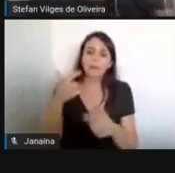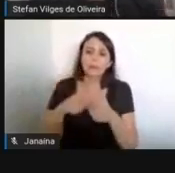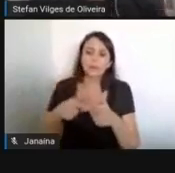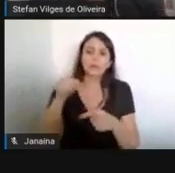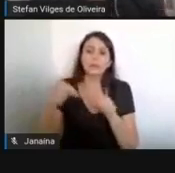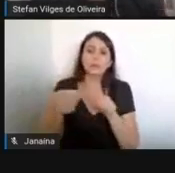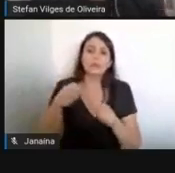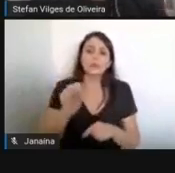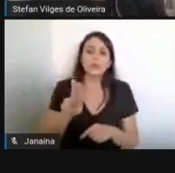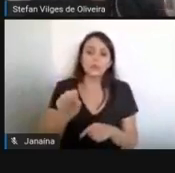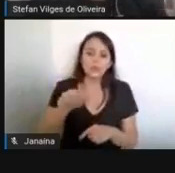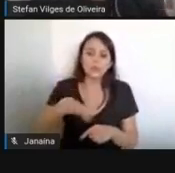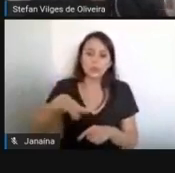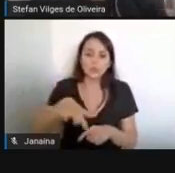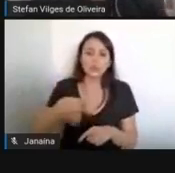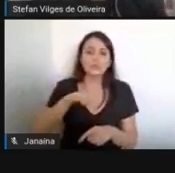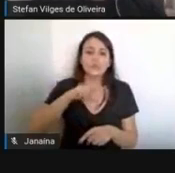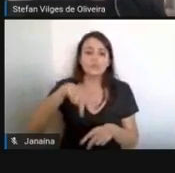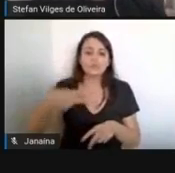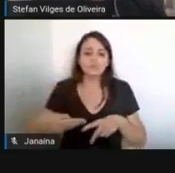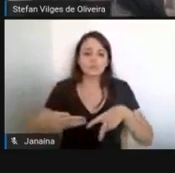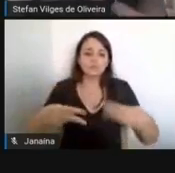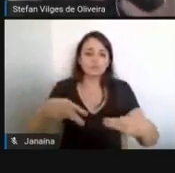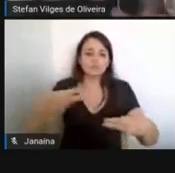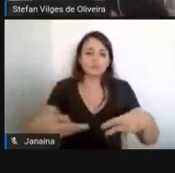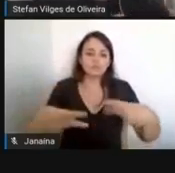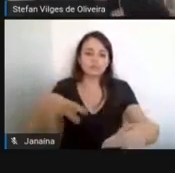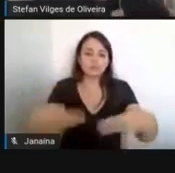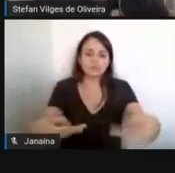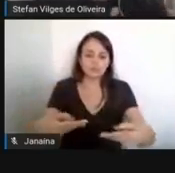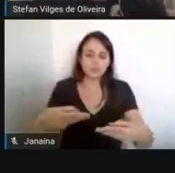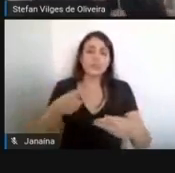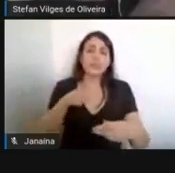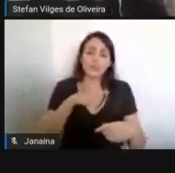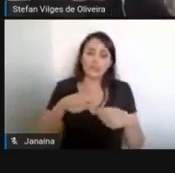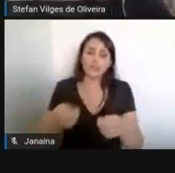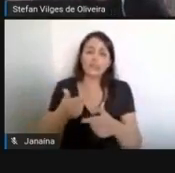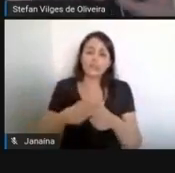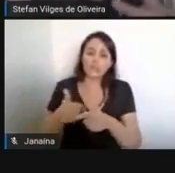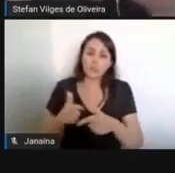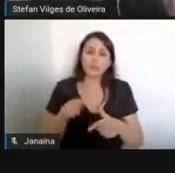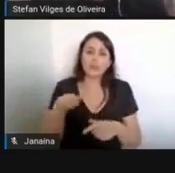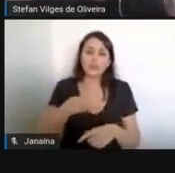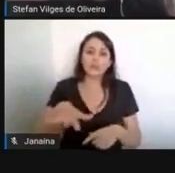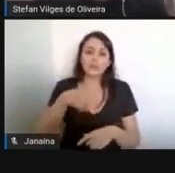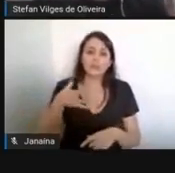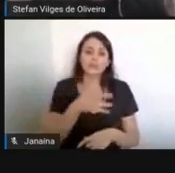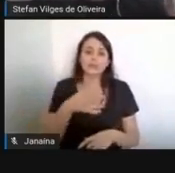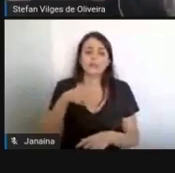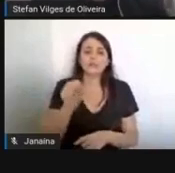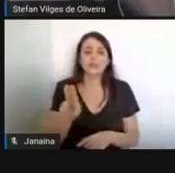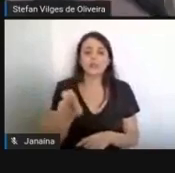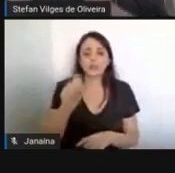uma morbidade que vai trazer esse impacto à rede de assistência hospitalar. Foi também dito, né, que os